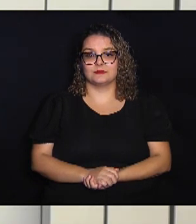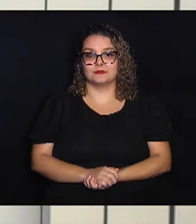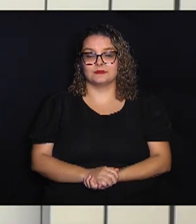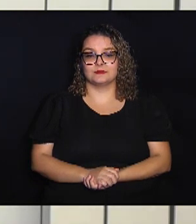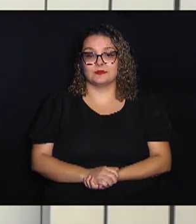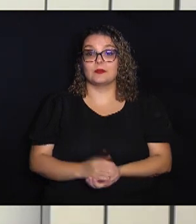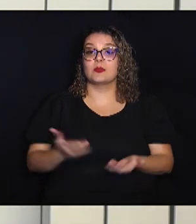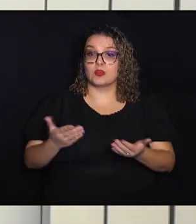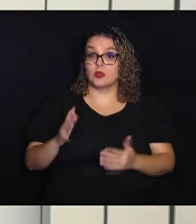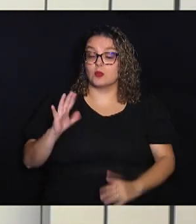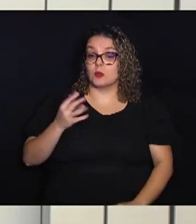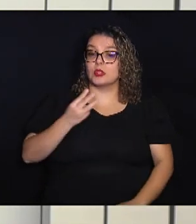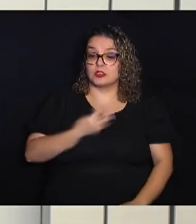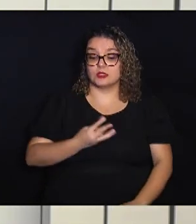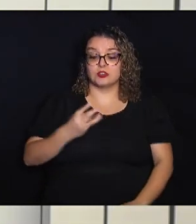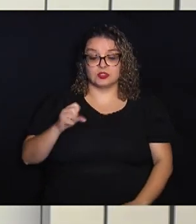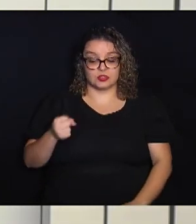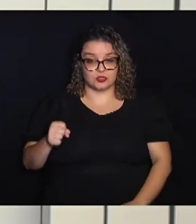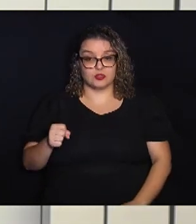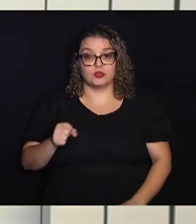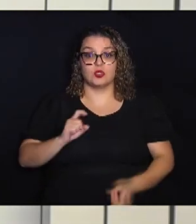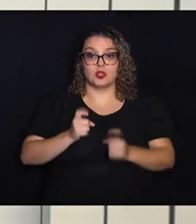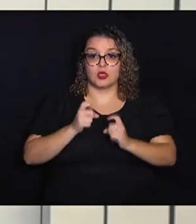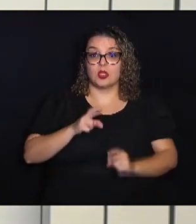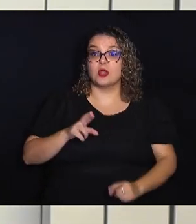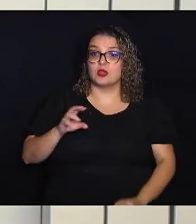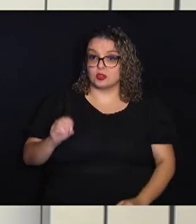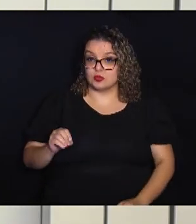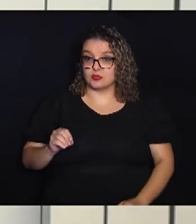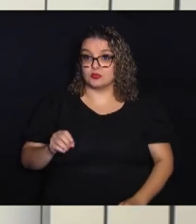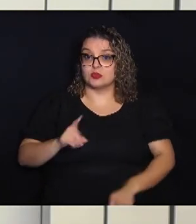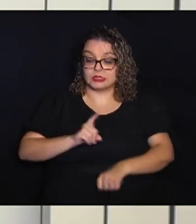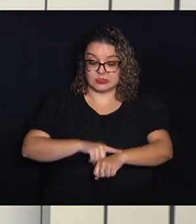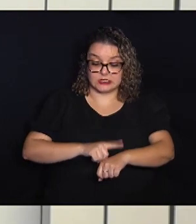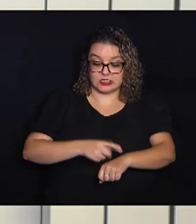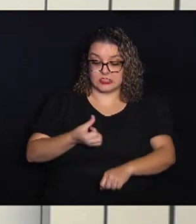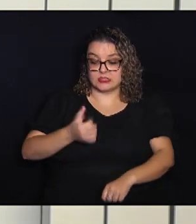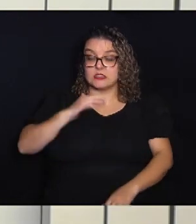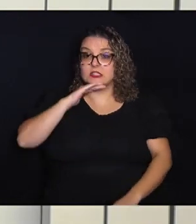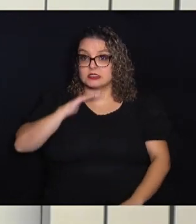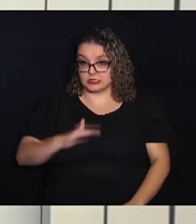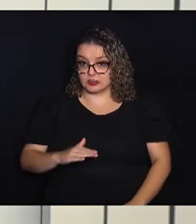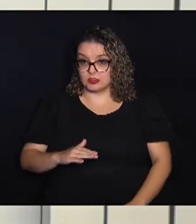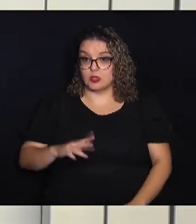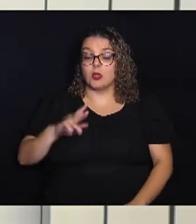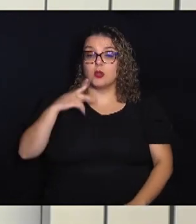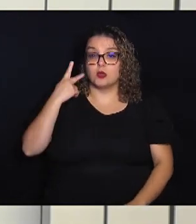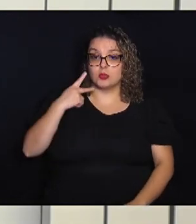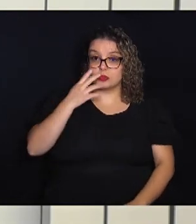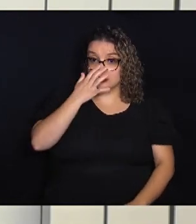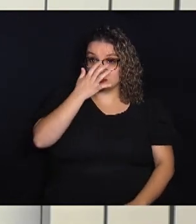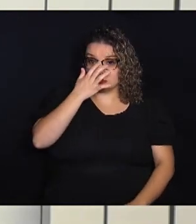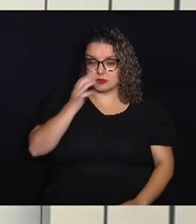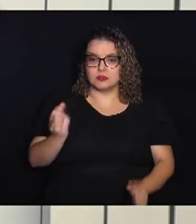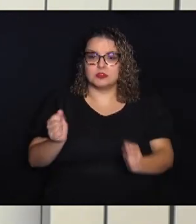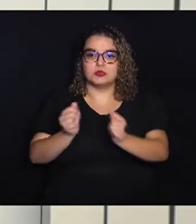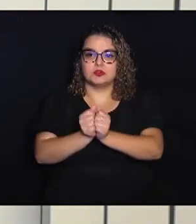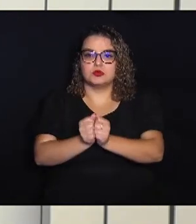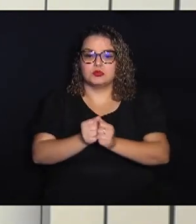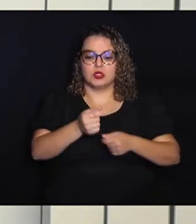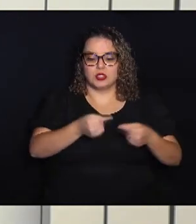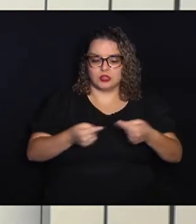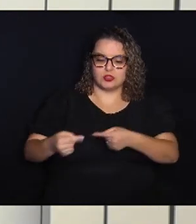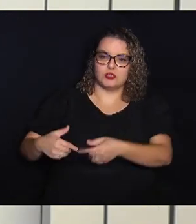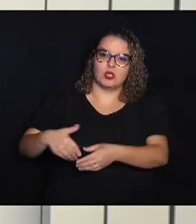Hoje acontece a 38ª reunião ordinária. A partir das 6 horas da tarde, os vereadores vão se reunir para